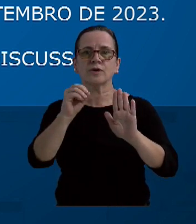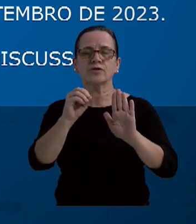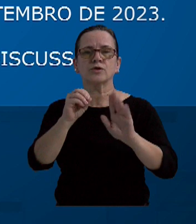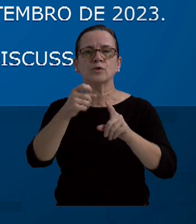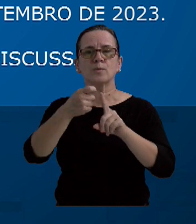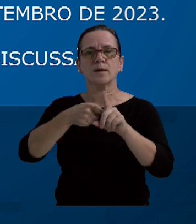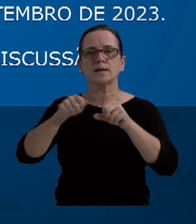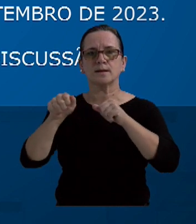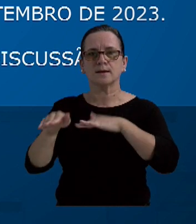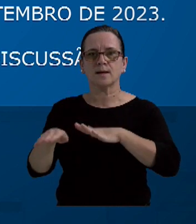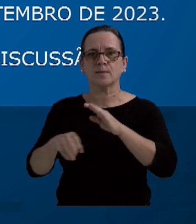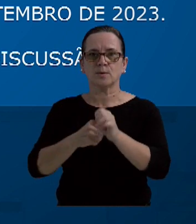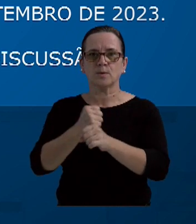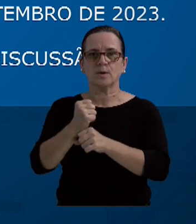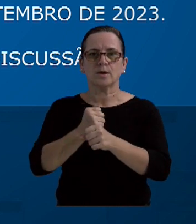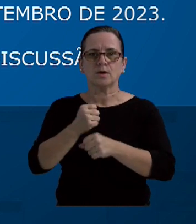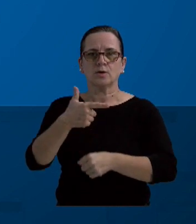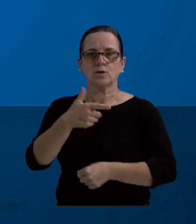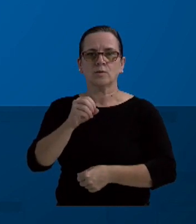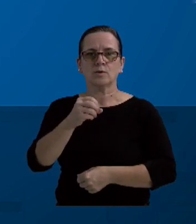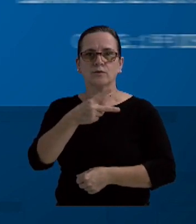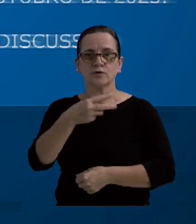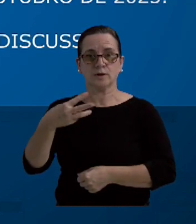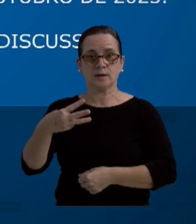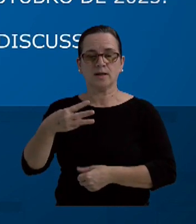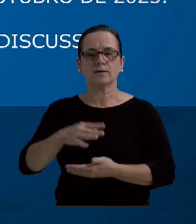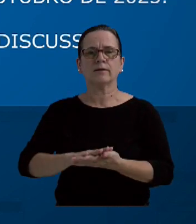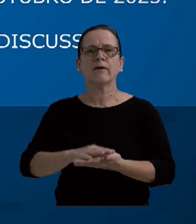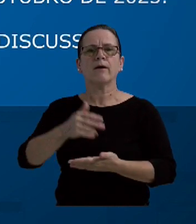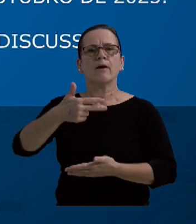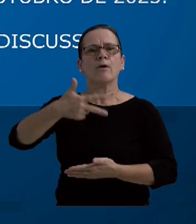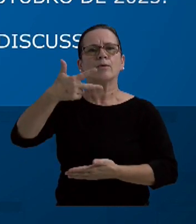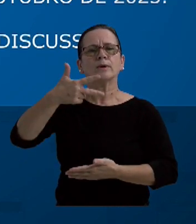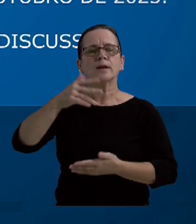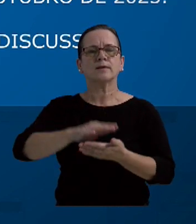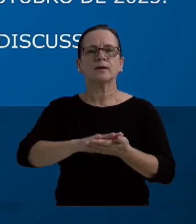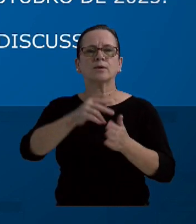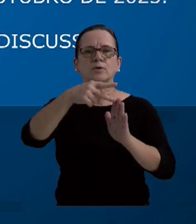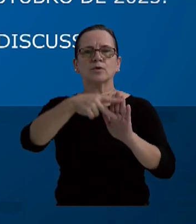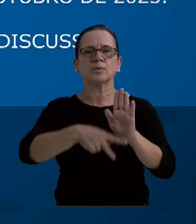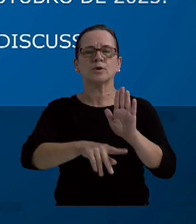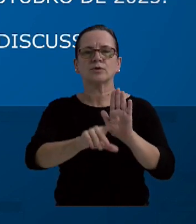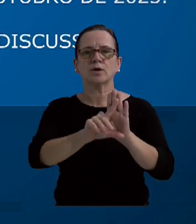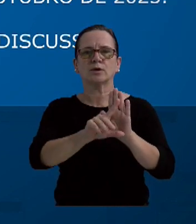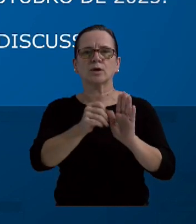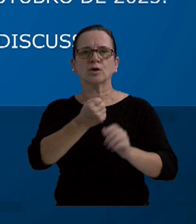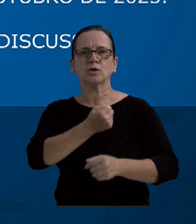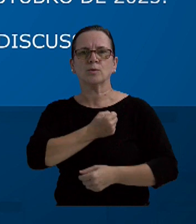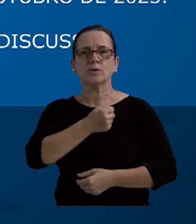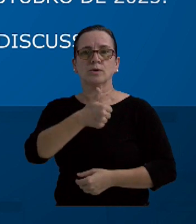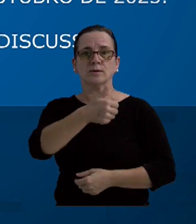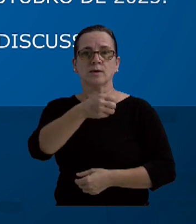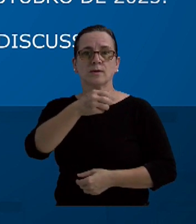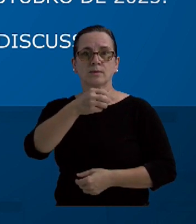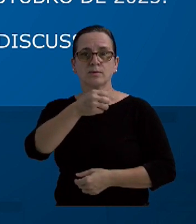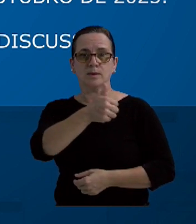2023 e está em primeira discussão o terceiro item é o projeto de lei de número